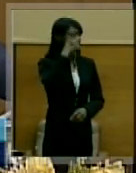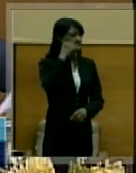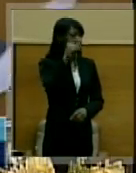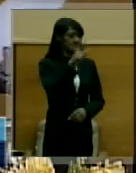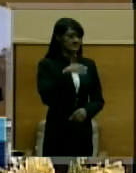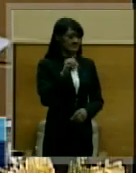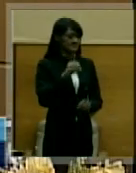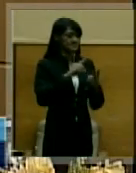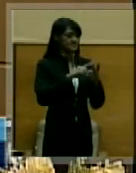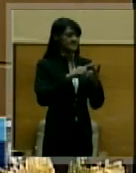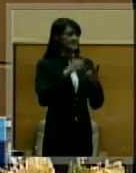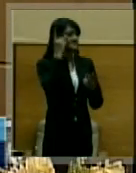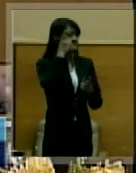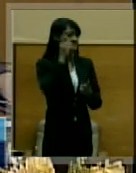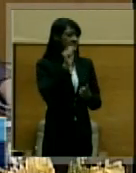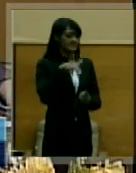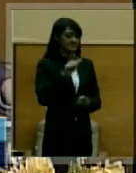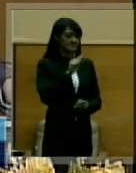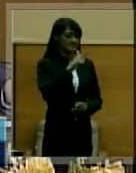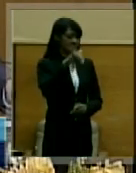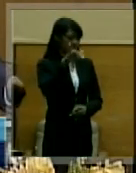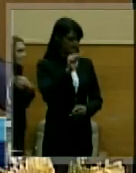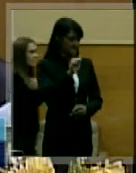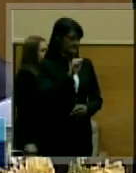e Ana Lúcia.